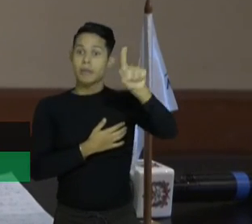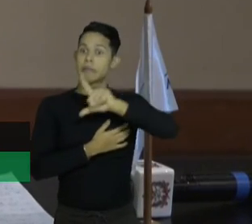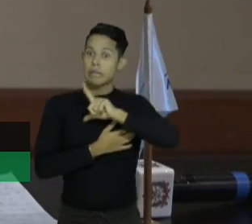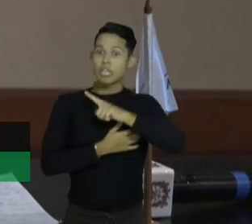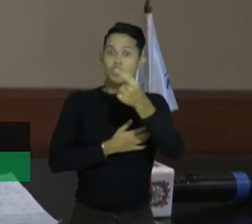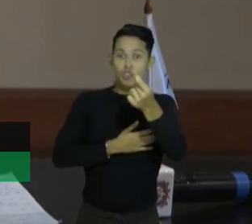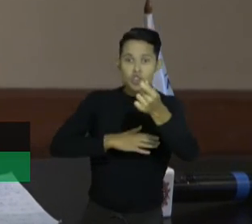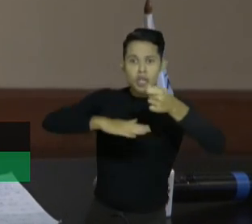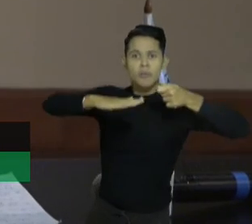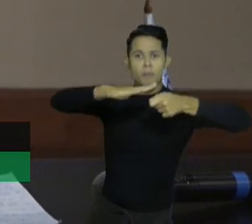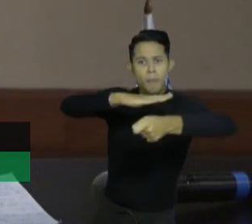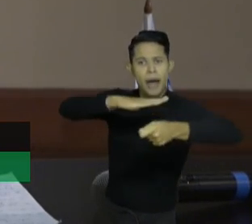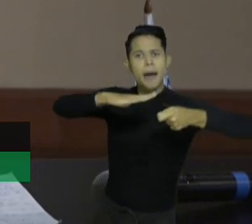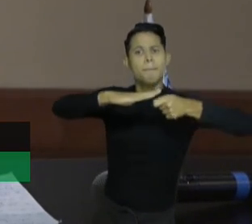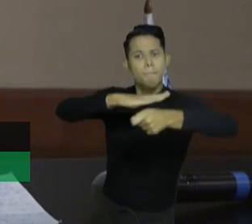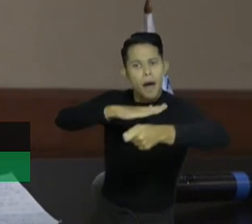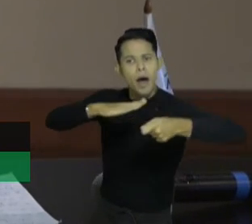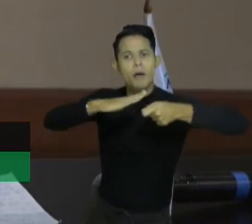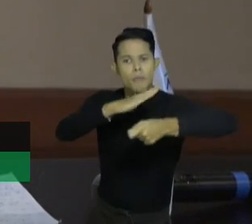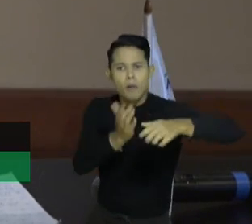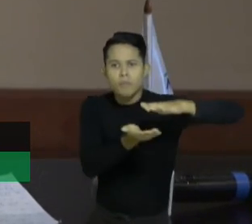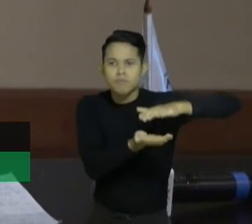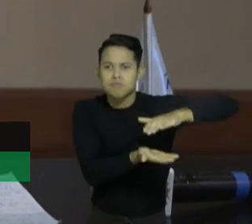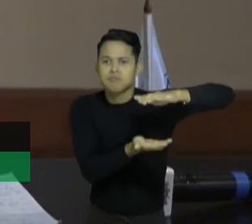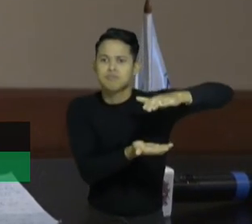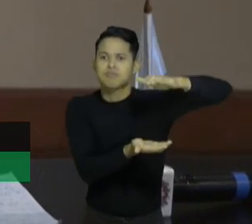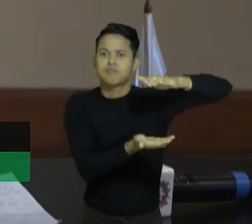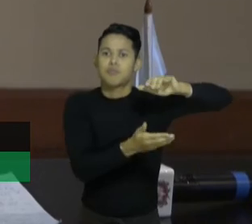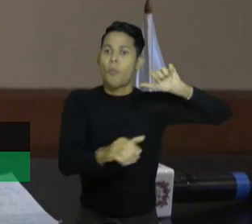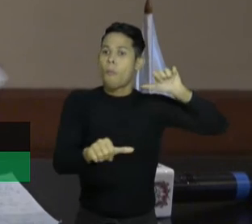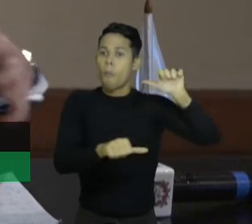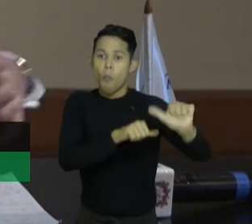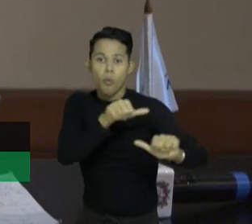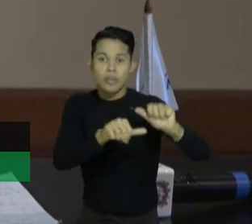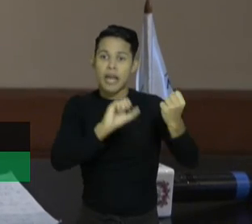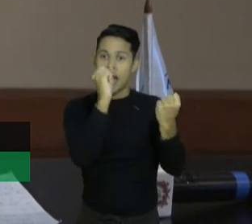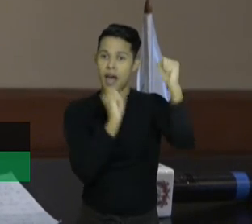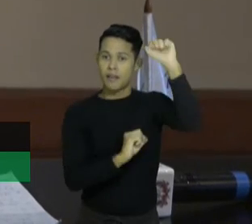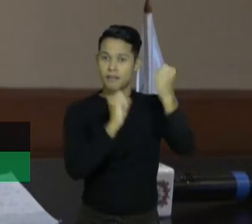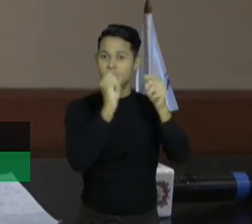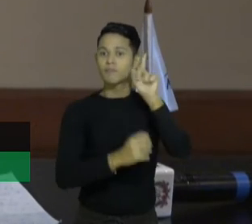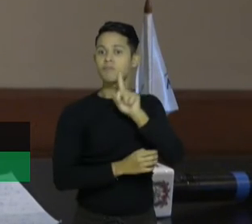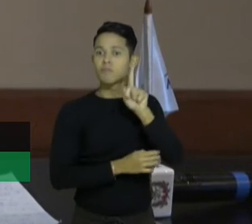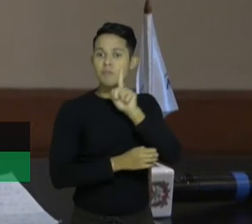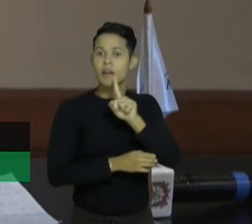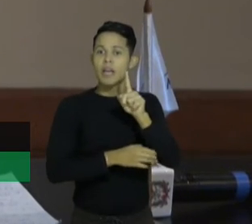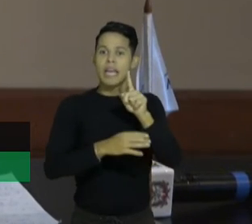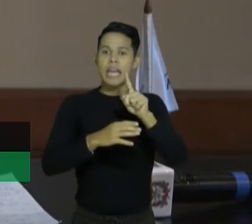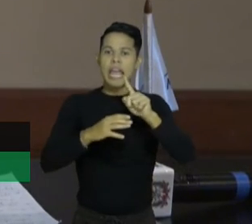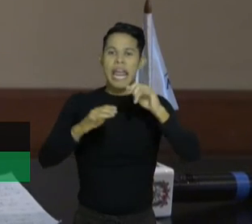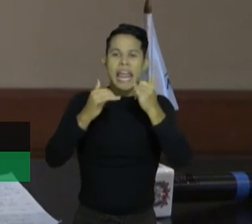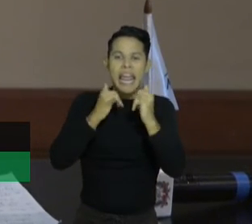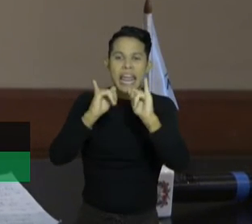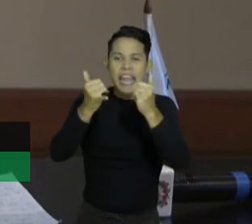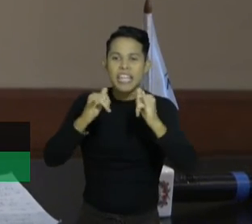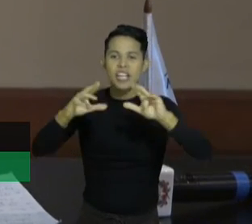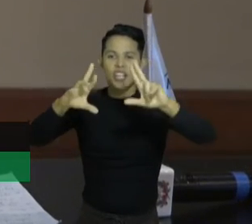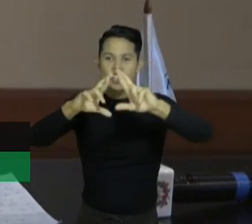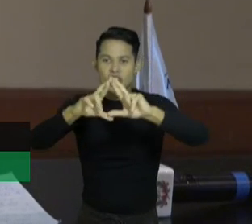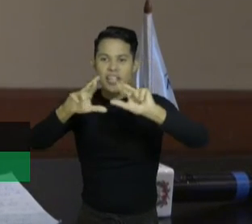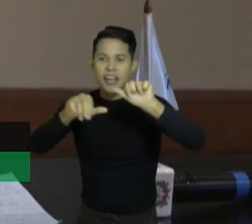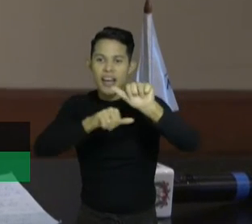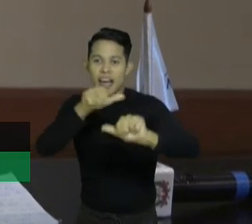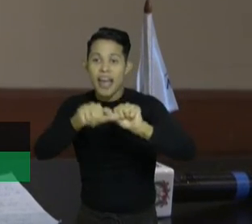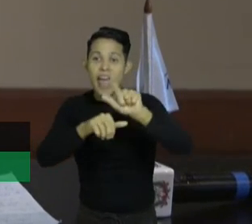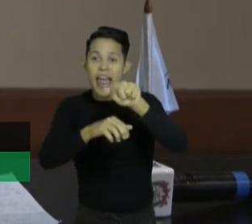verde para criar uma Man reindustrializado os Estados Unidos no segmento verde de energias renováveis é de 400